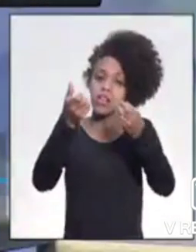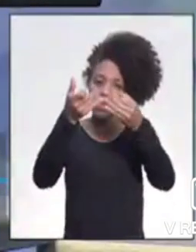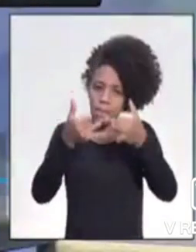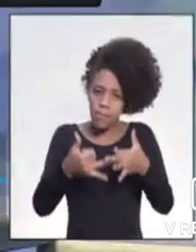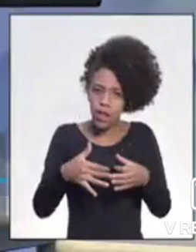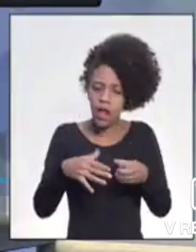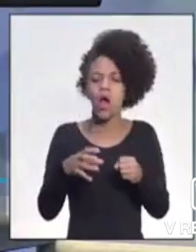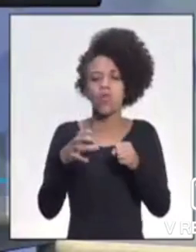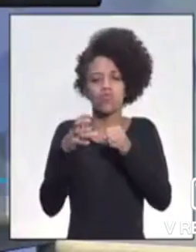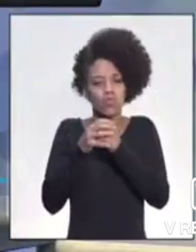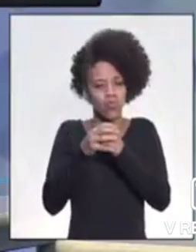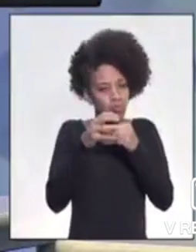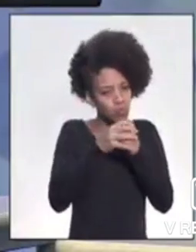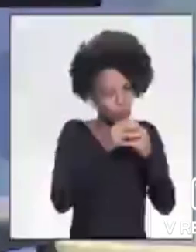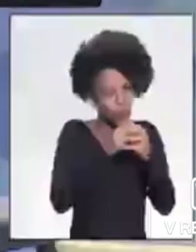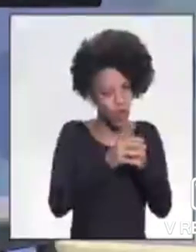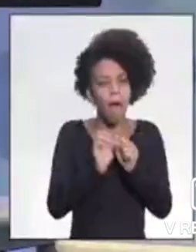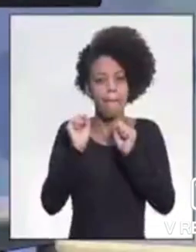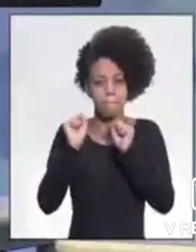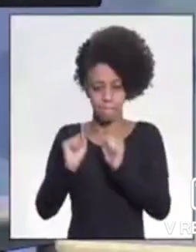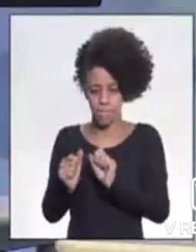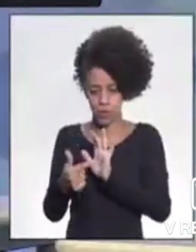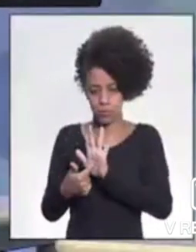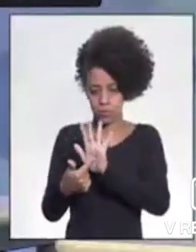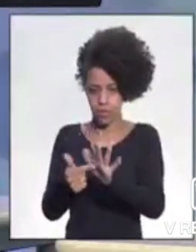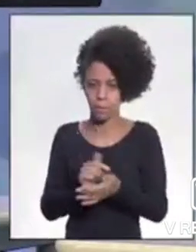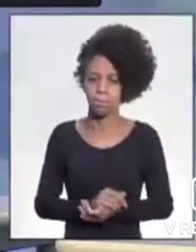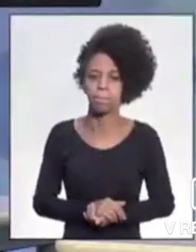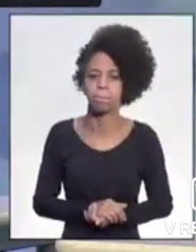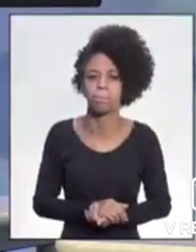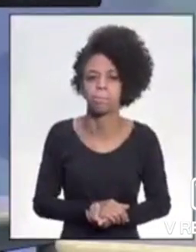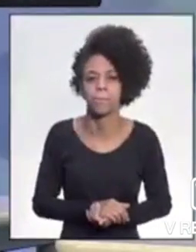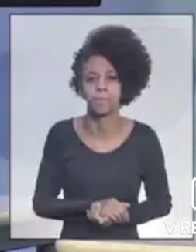modelos atômicos. Você poderia colocar, por favor?